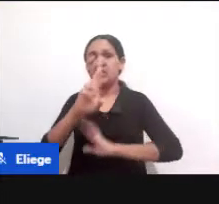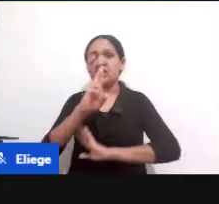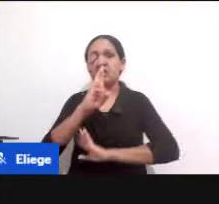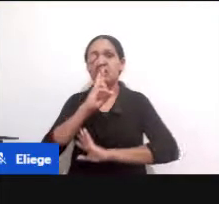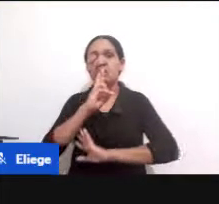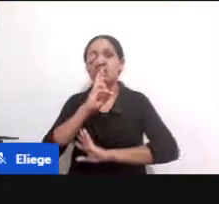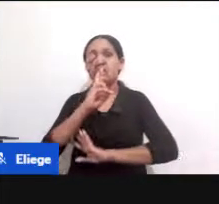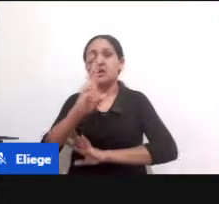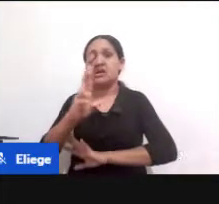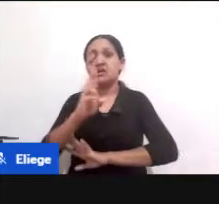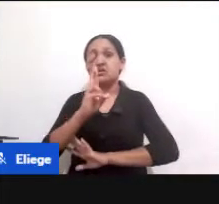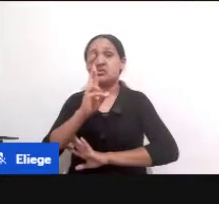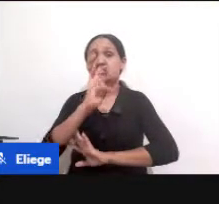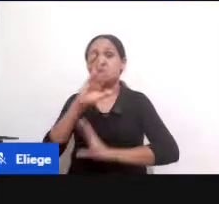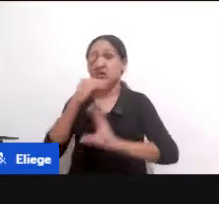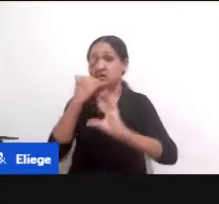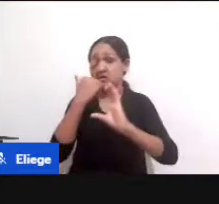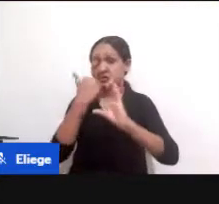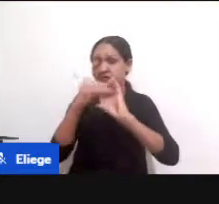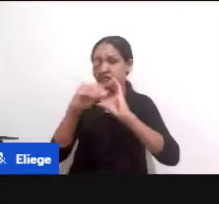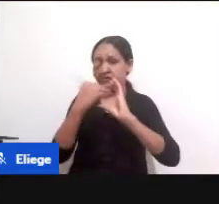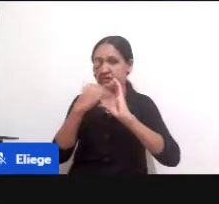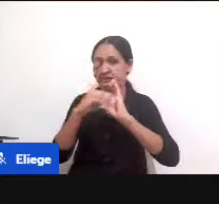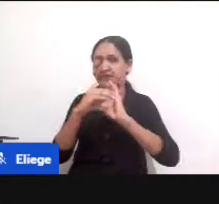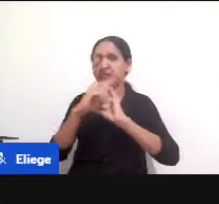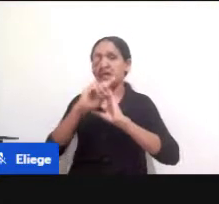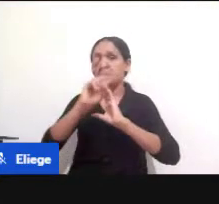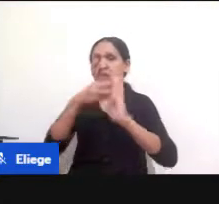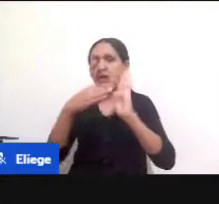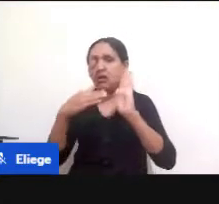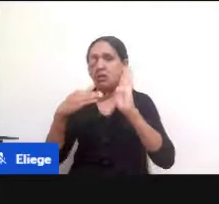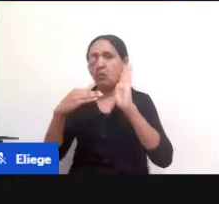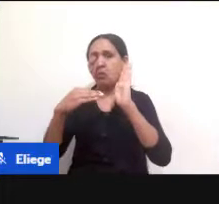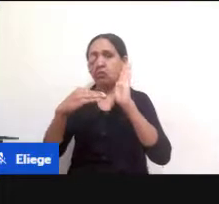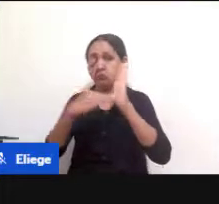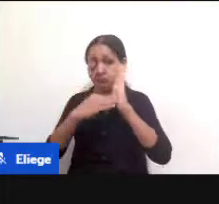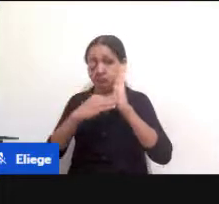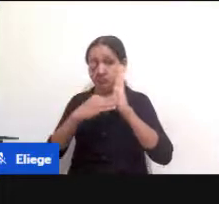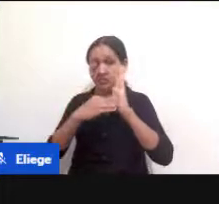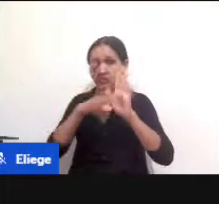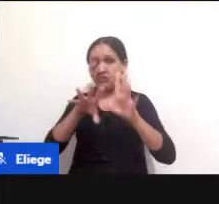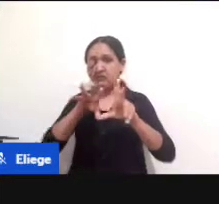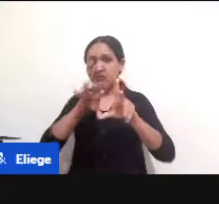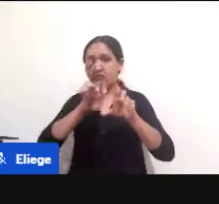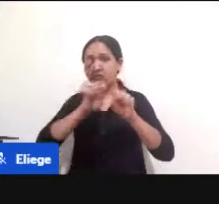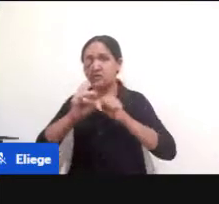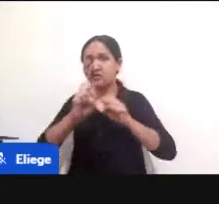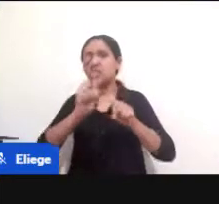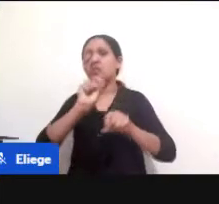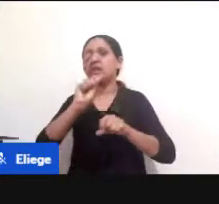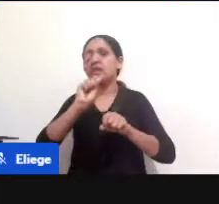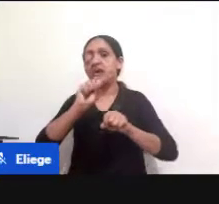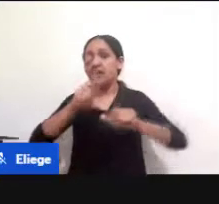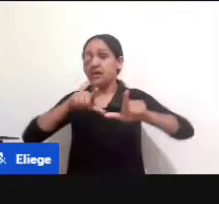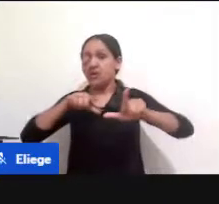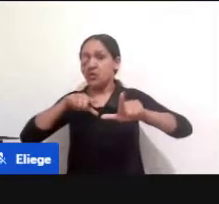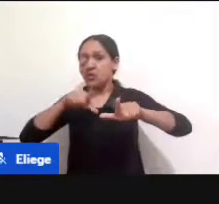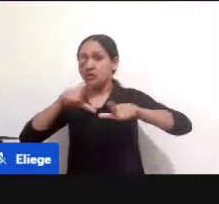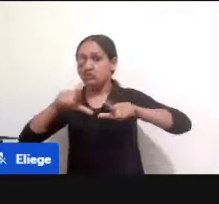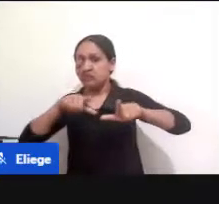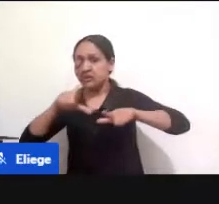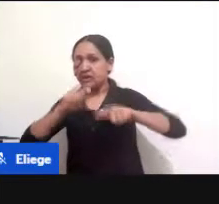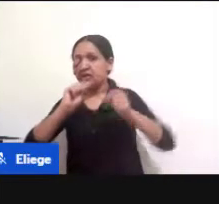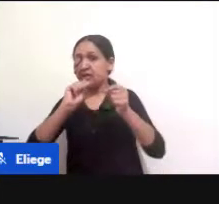vai enviar para a gente. A última etapa dessa formação vai ser um trabalho para ser realizado e enviado para a equipe de